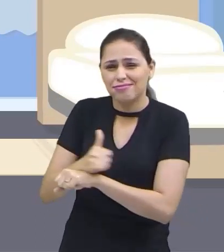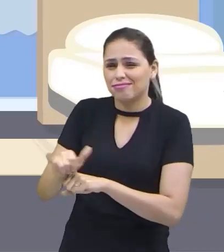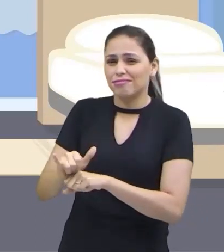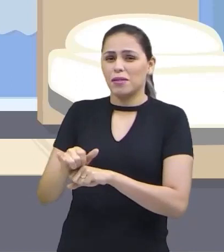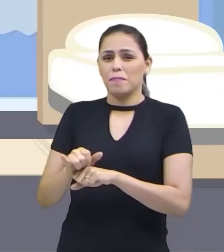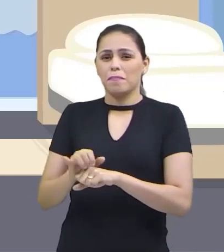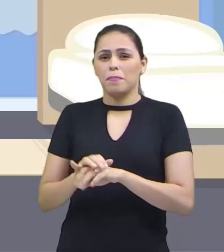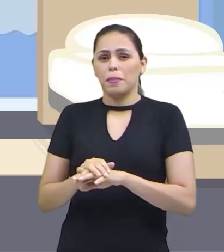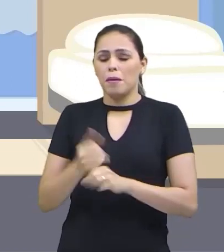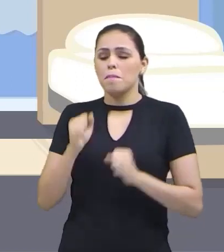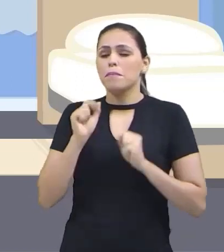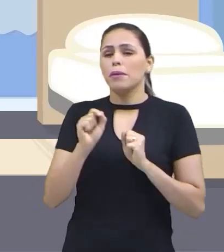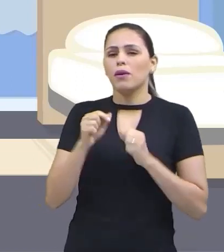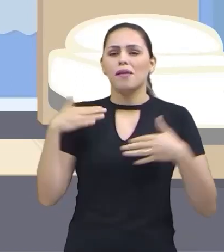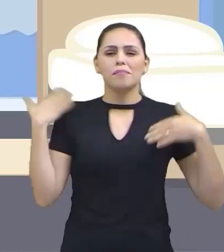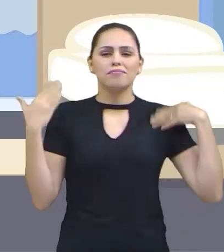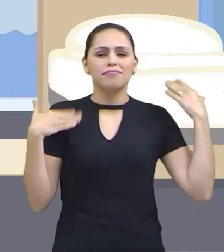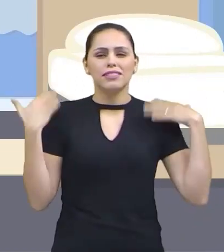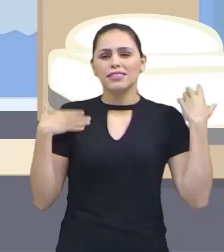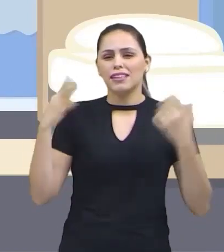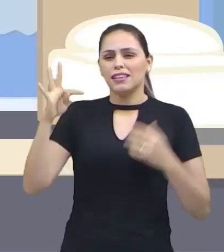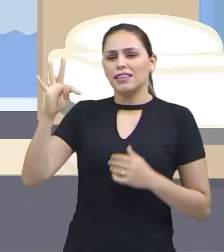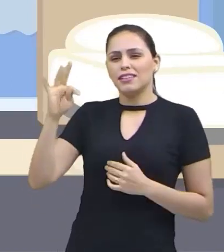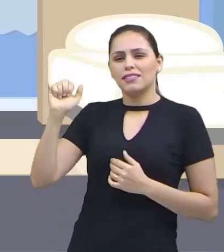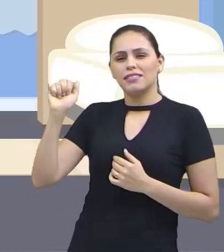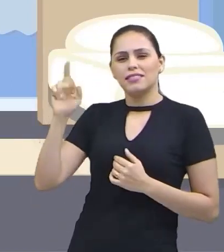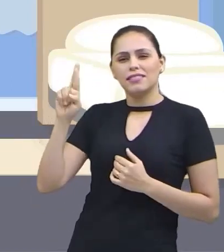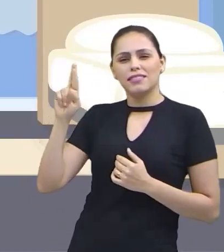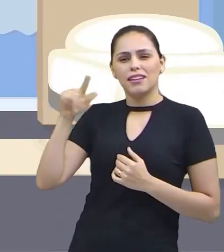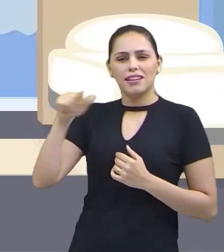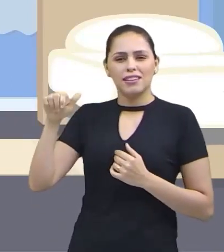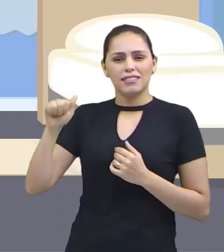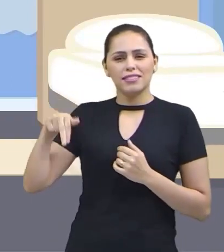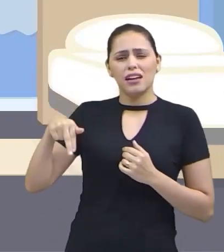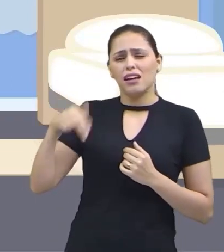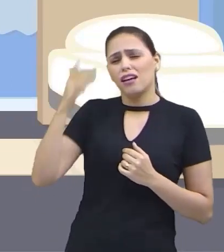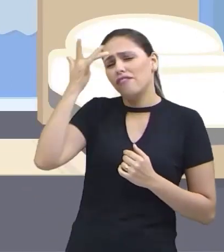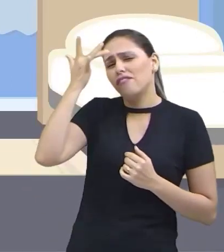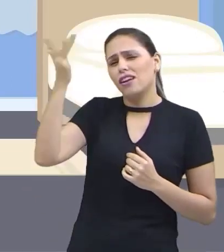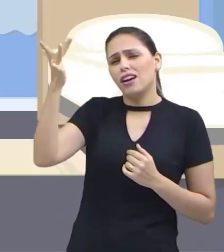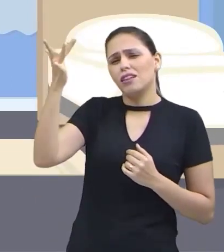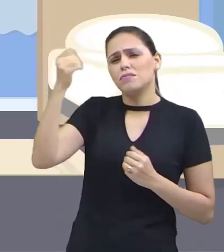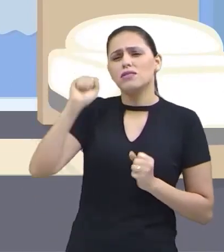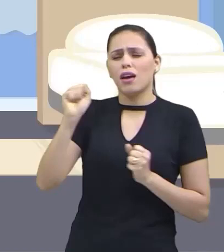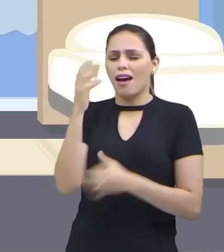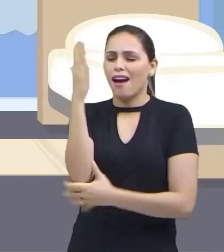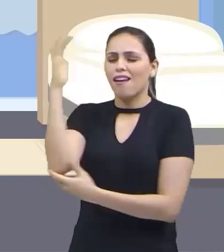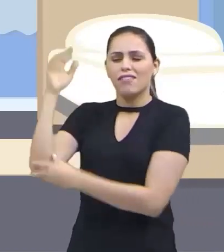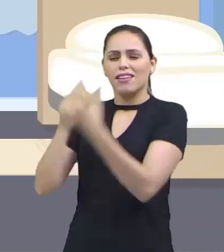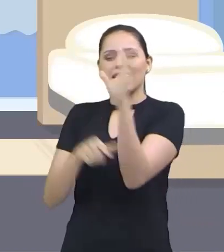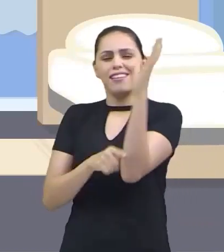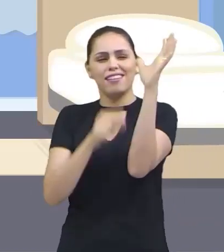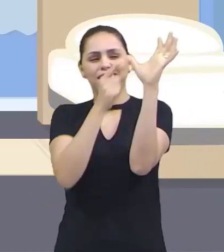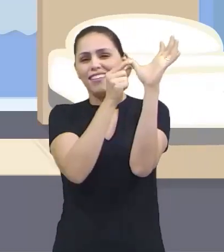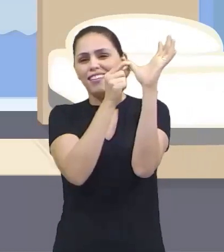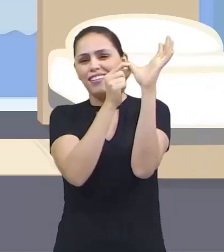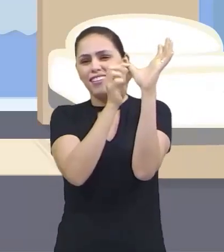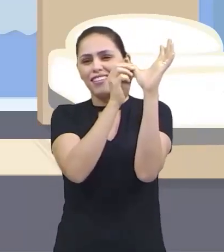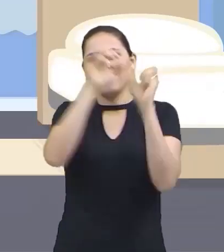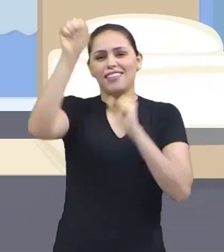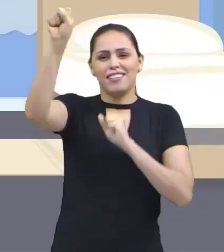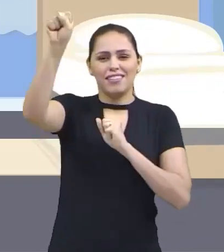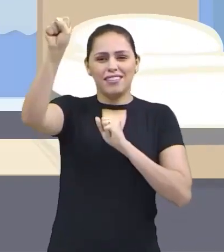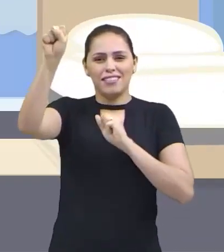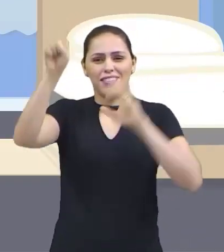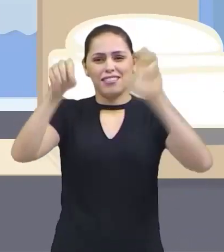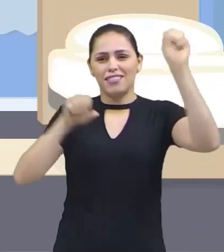do Tarzan. O Passeio do Tarzan é simples. Você vai pegar no galho das árvores. Pegou com uma mão, pegou com a outra, pegou com uma